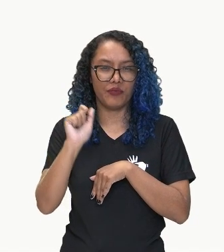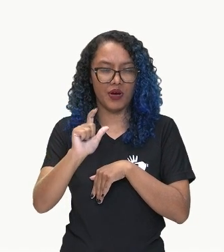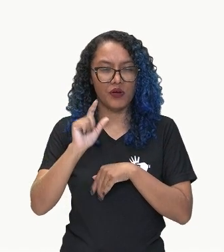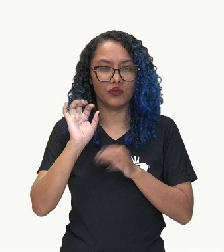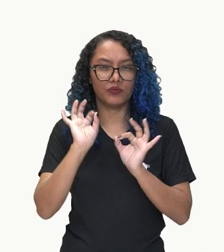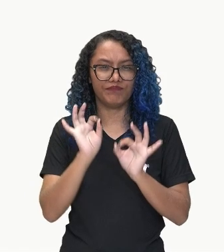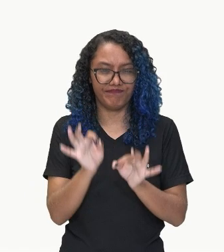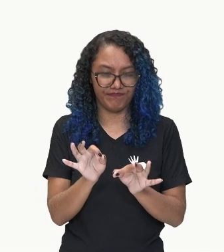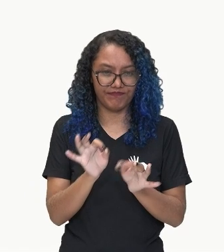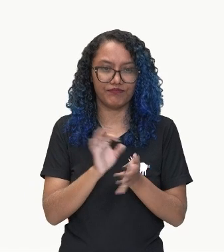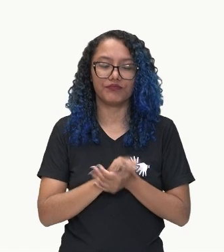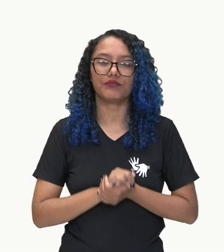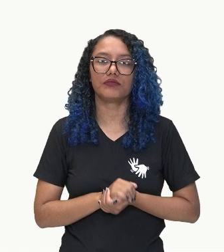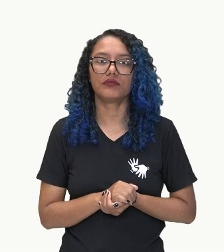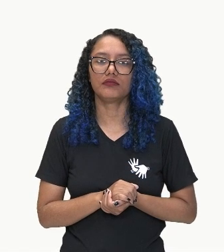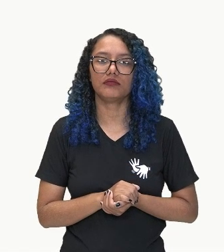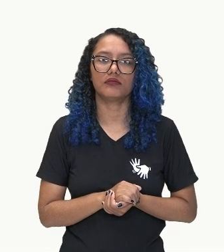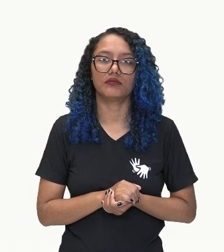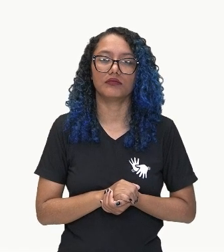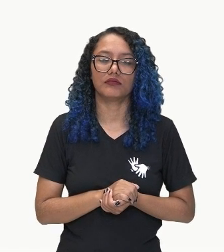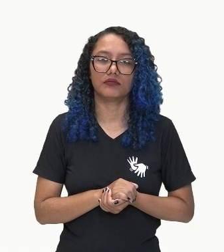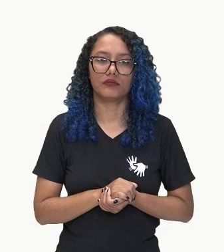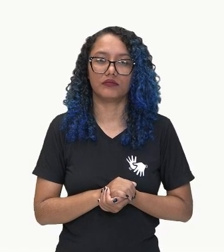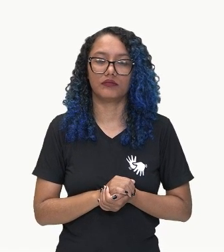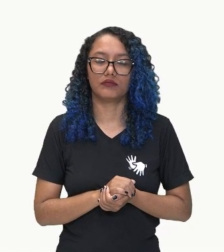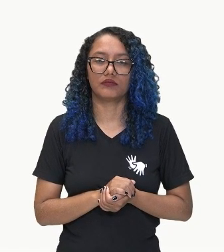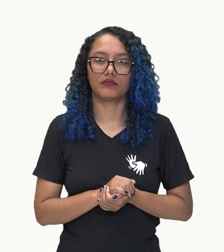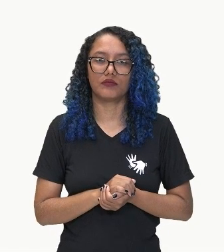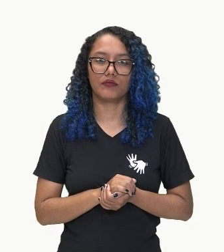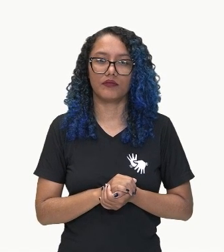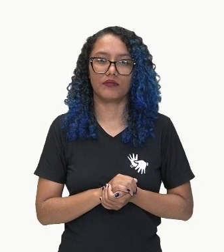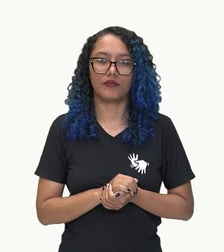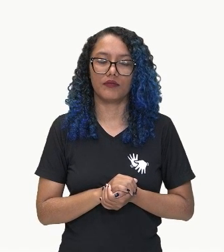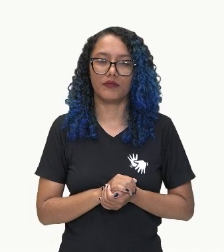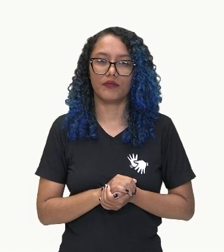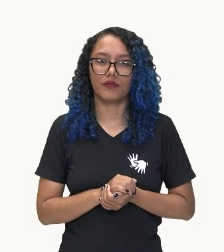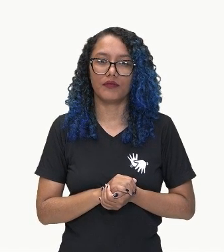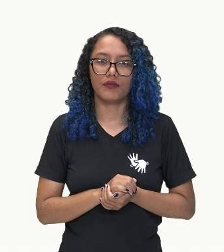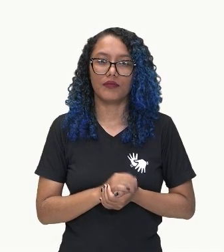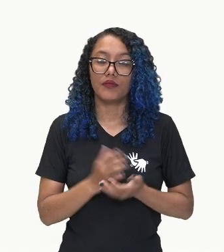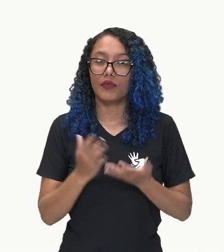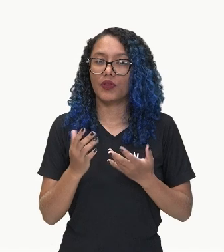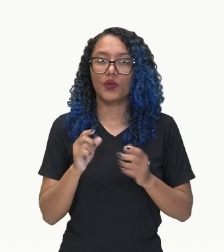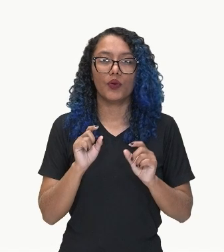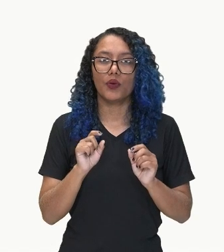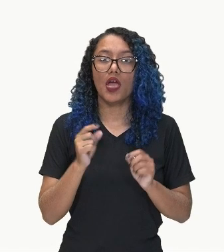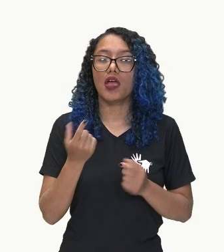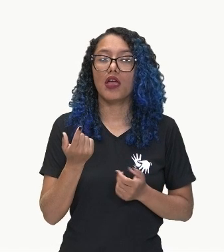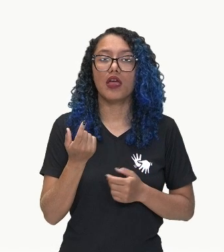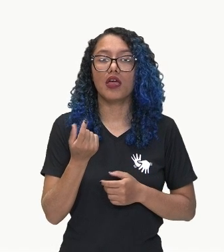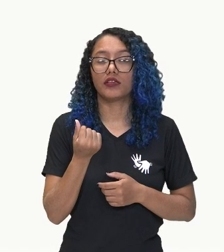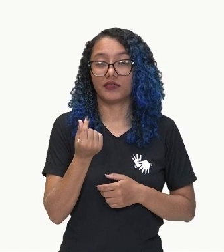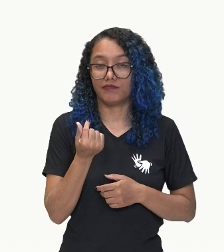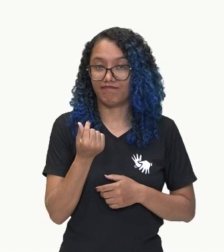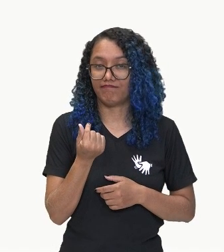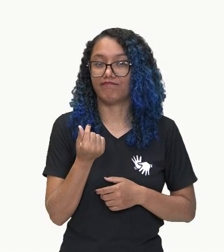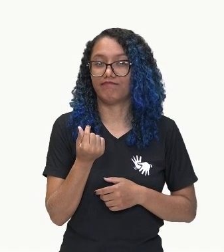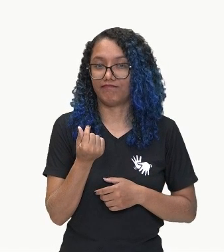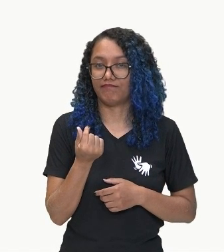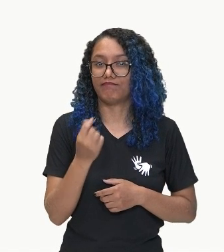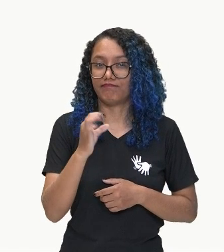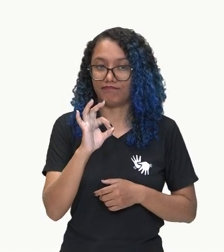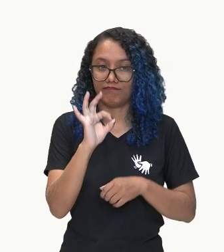frações decimais especiais no nosso dia a dia, nós temos aqui dinheiro, moeda. Nós temos ao